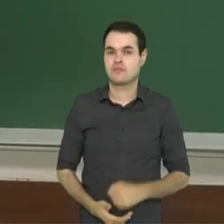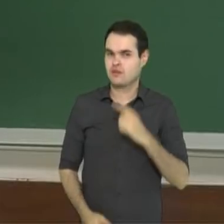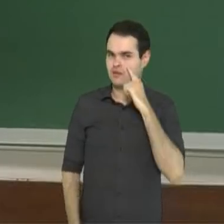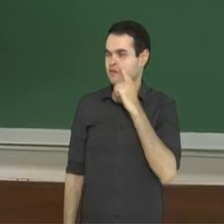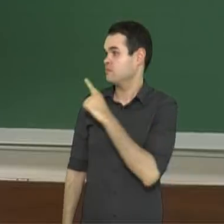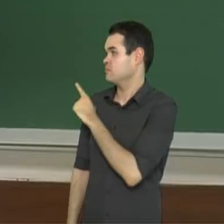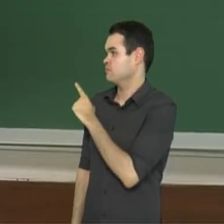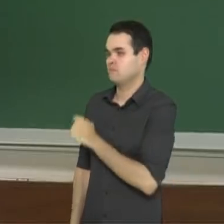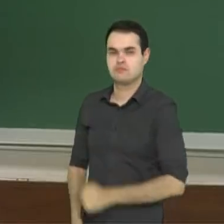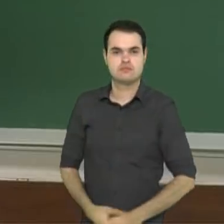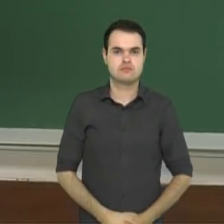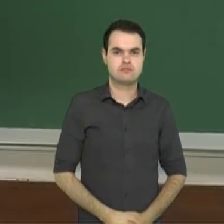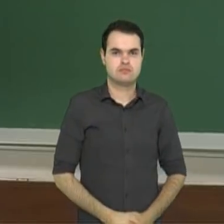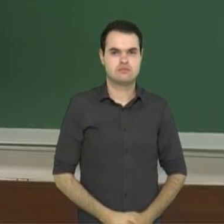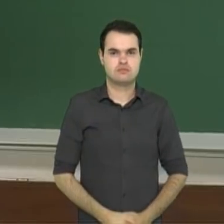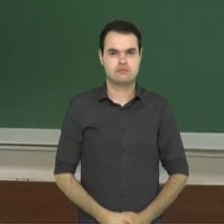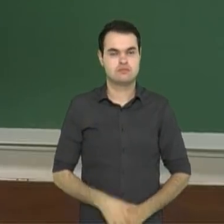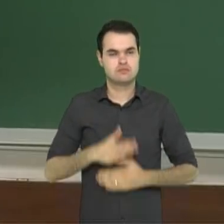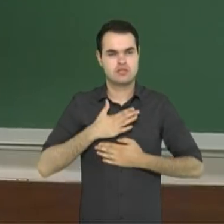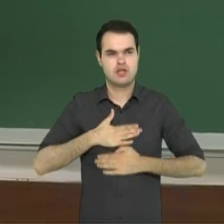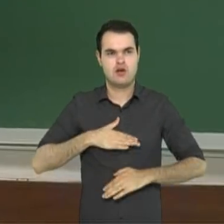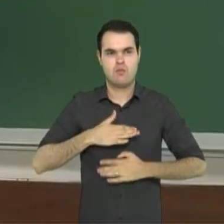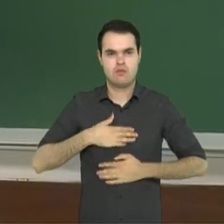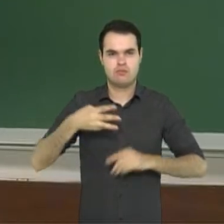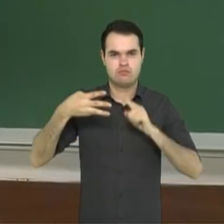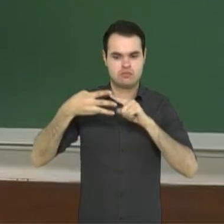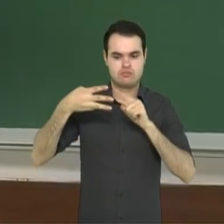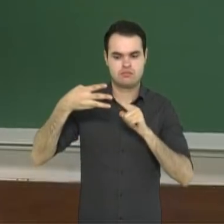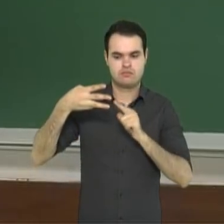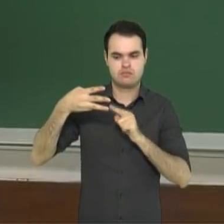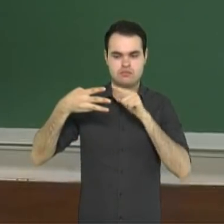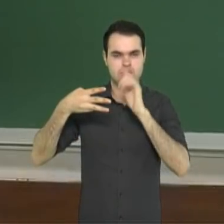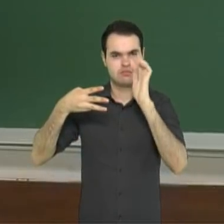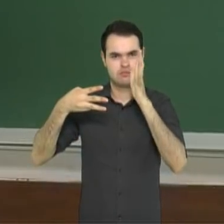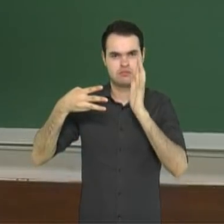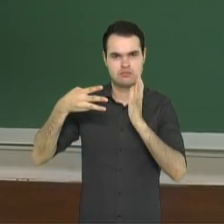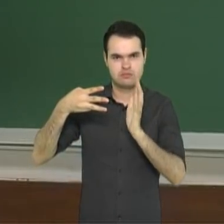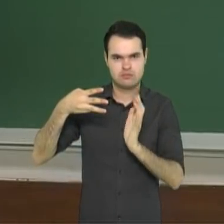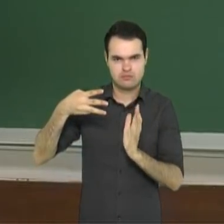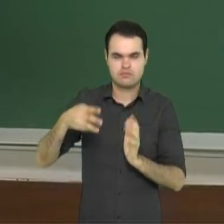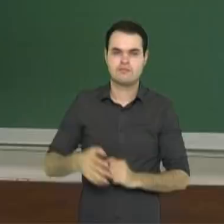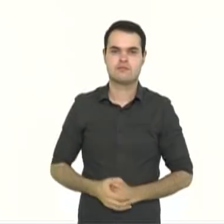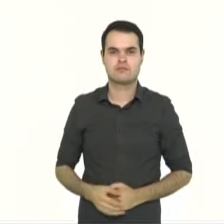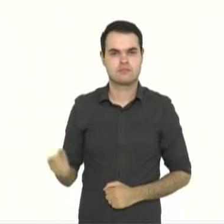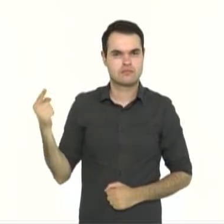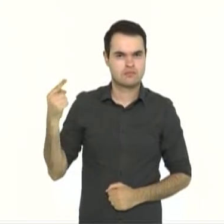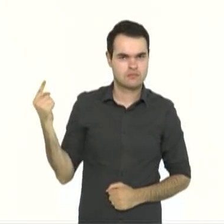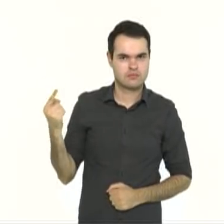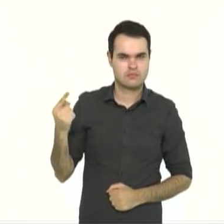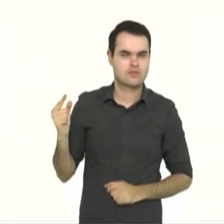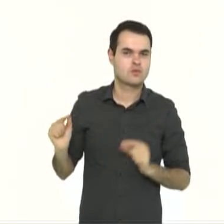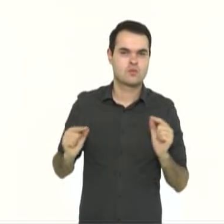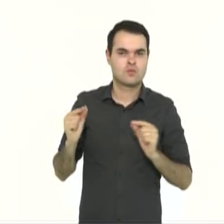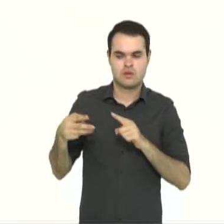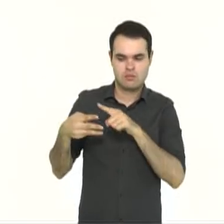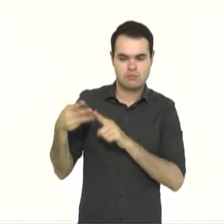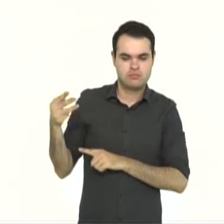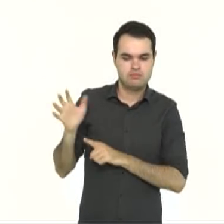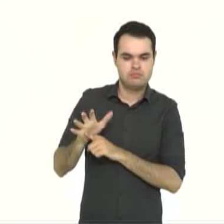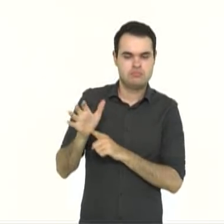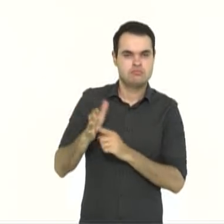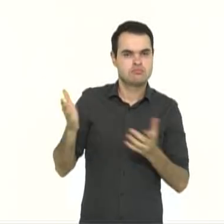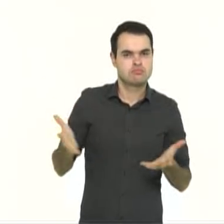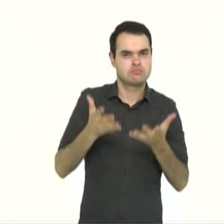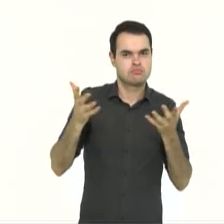lá, com muita calma. Vamos ler com calma e prestar atenção. Então, quais são os 3 fatores que a